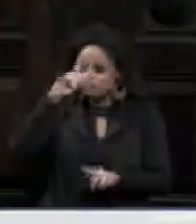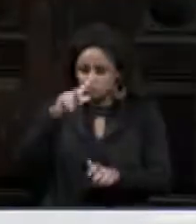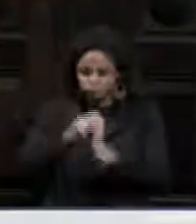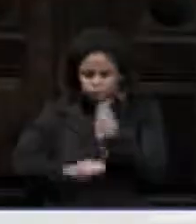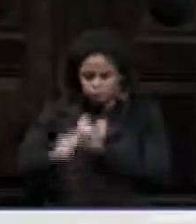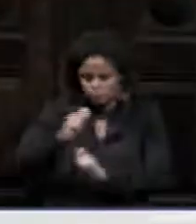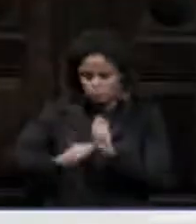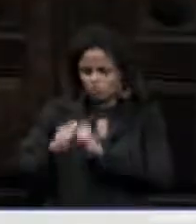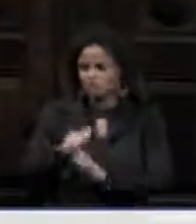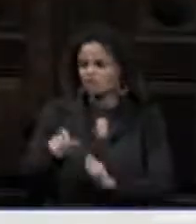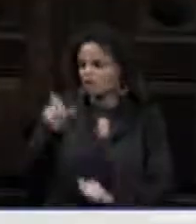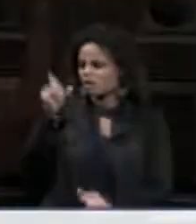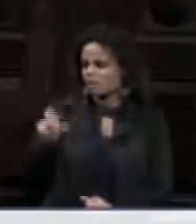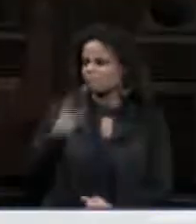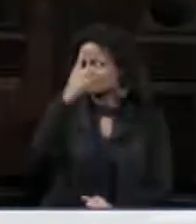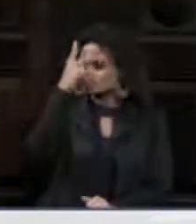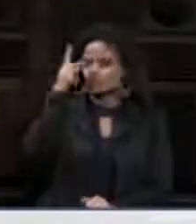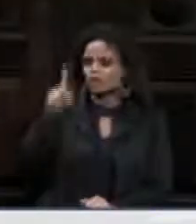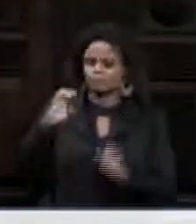humano ético,